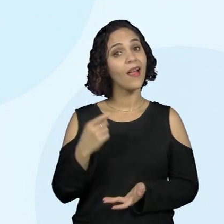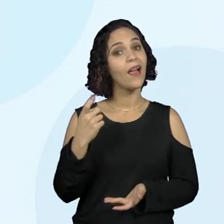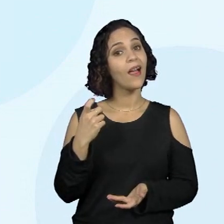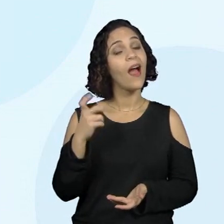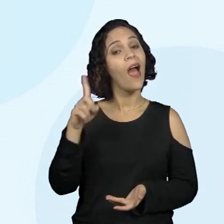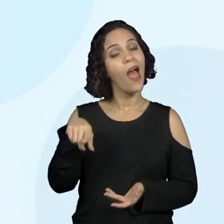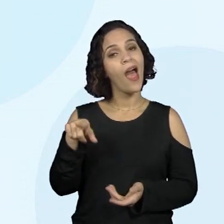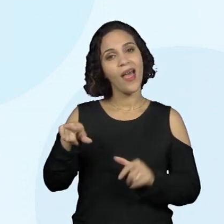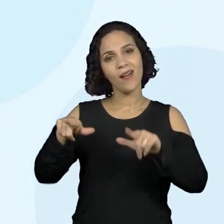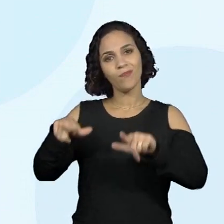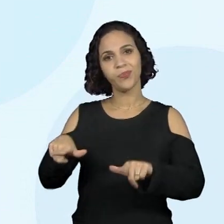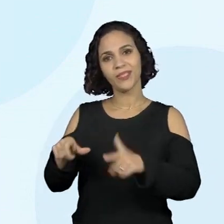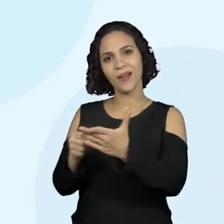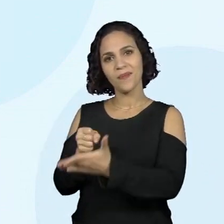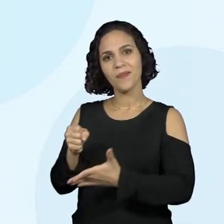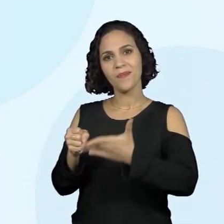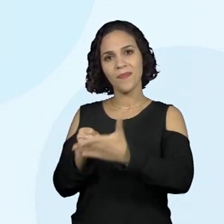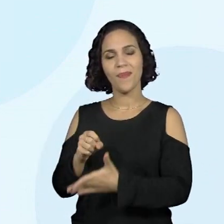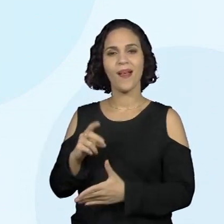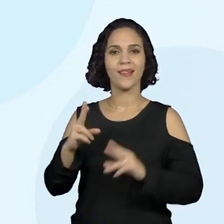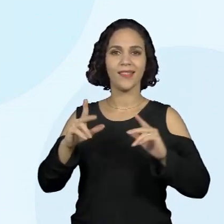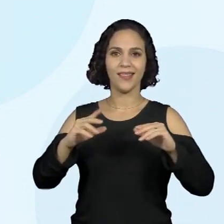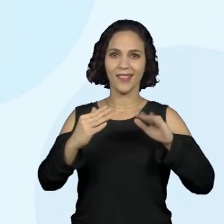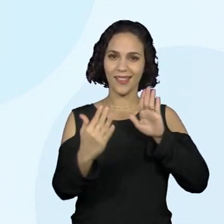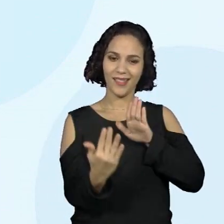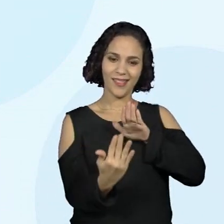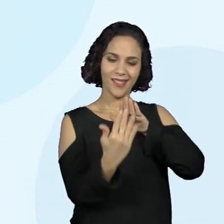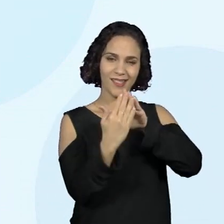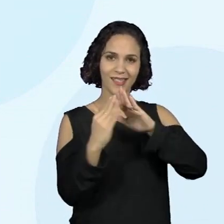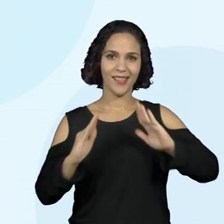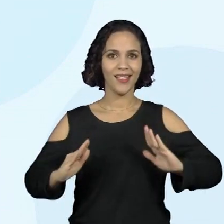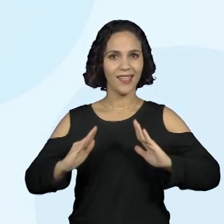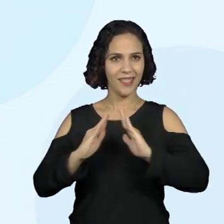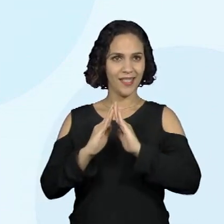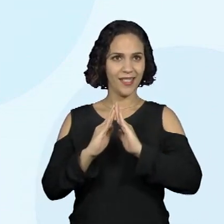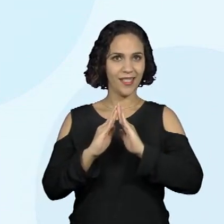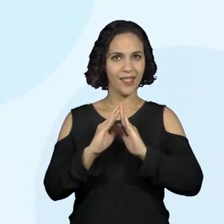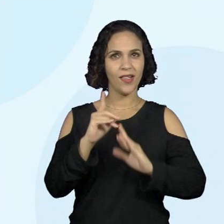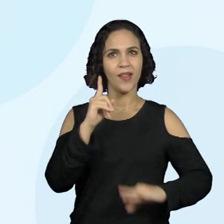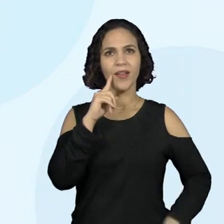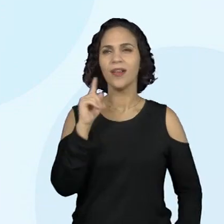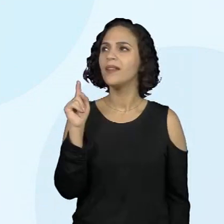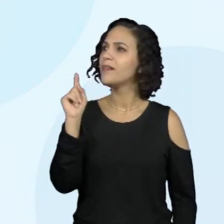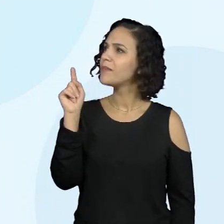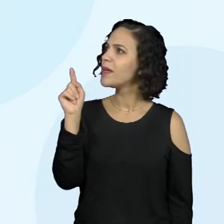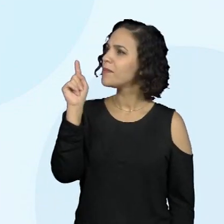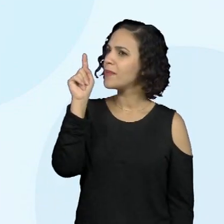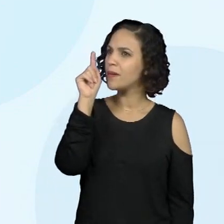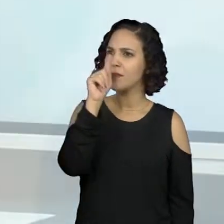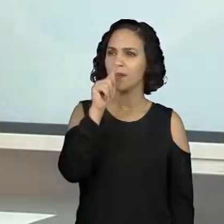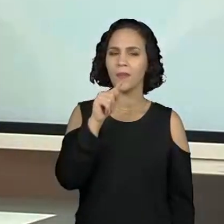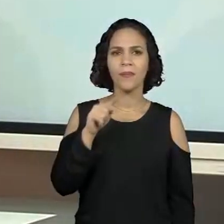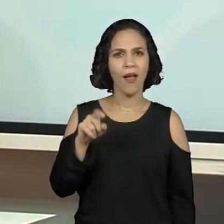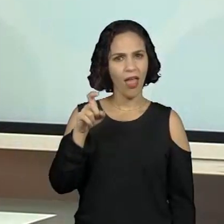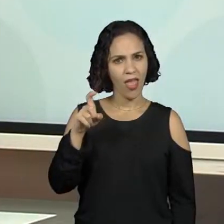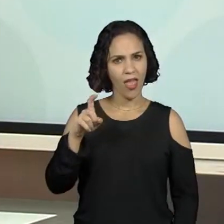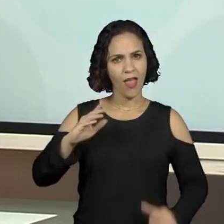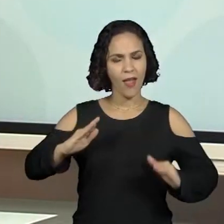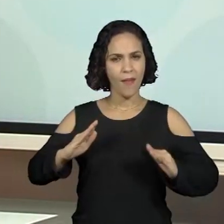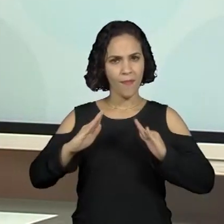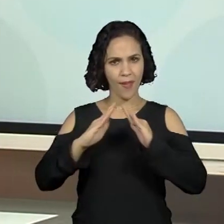que era a base daquela pirâmide, não ficou? Algum desses polígonos aí era a base daquela pirâmide